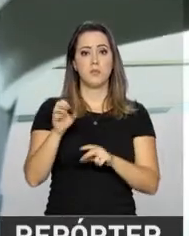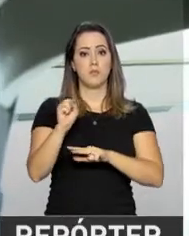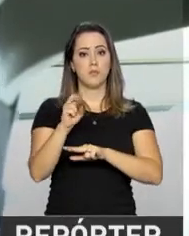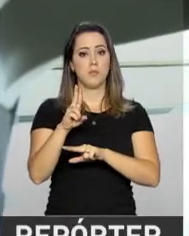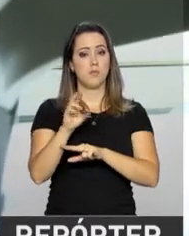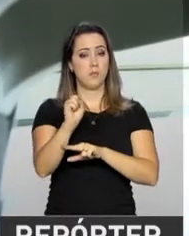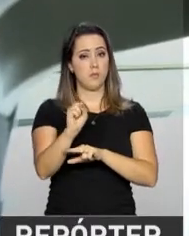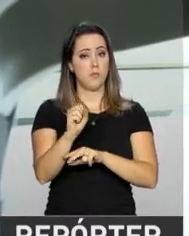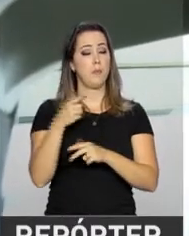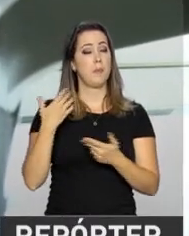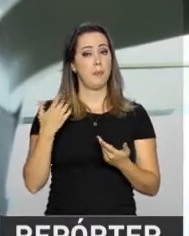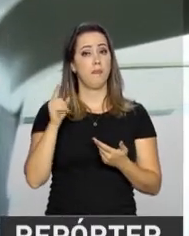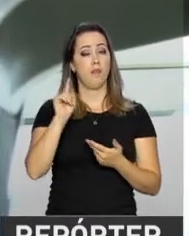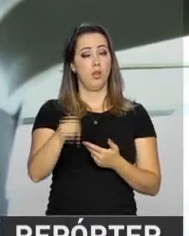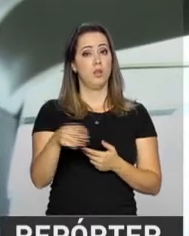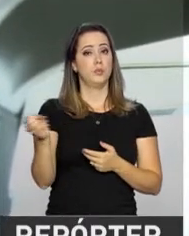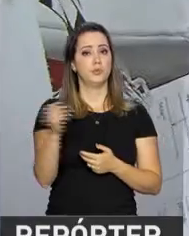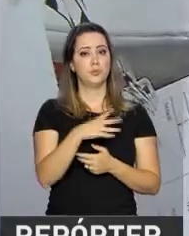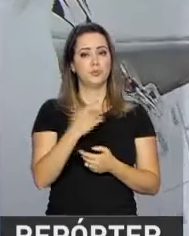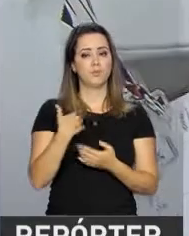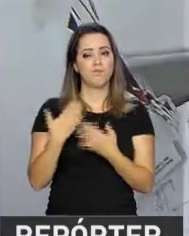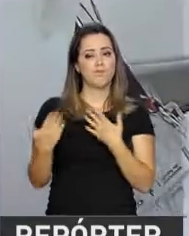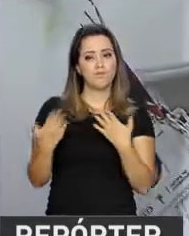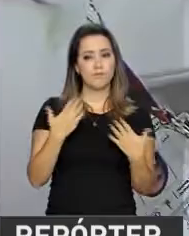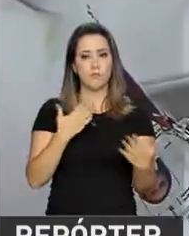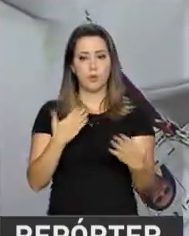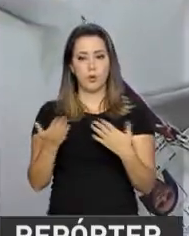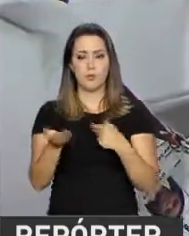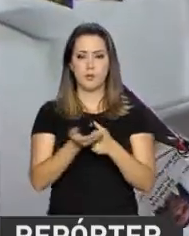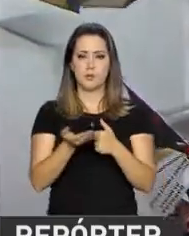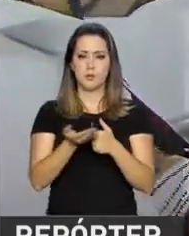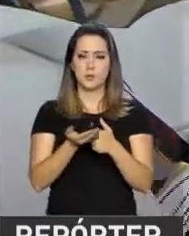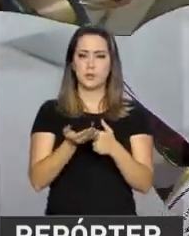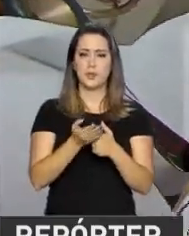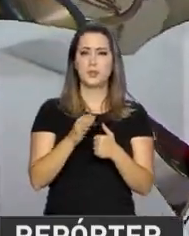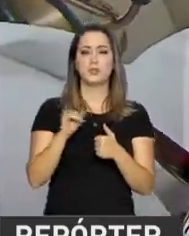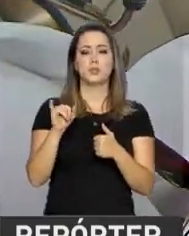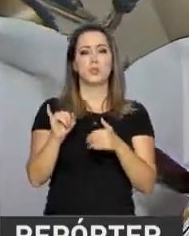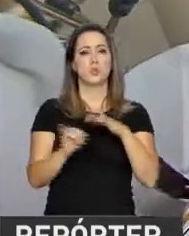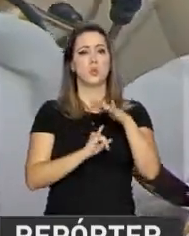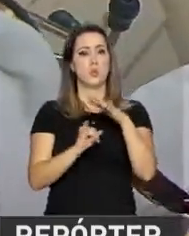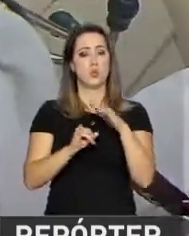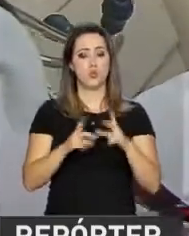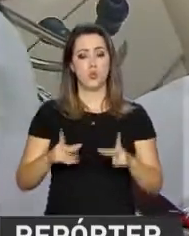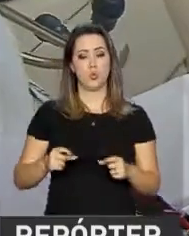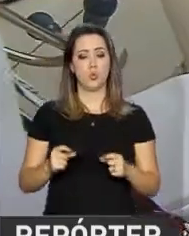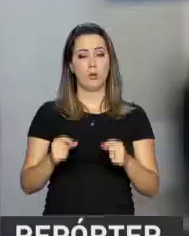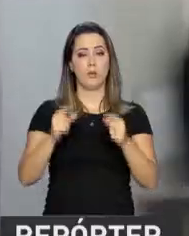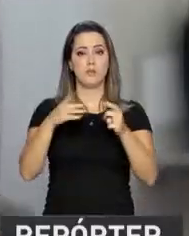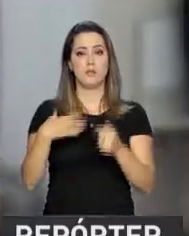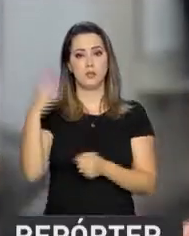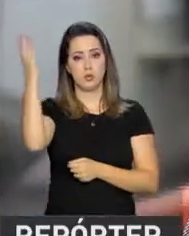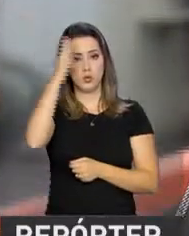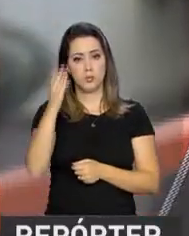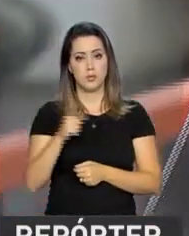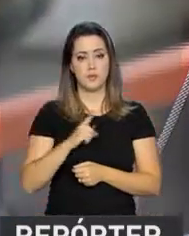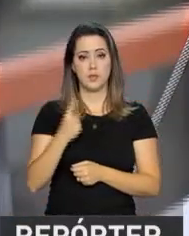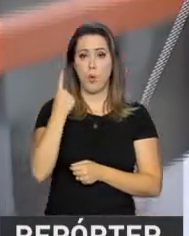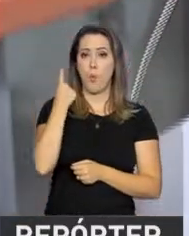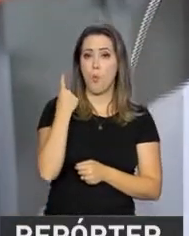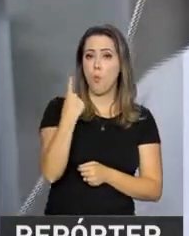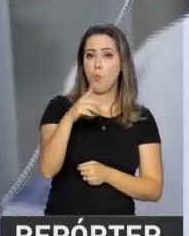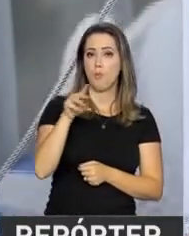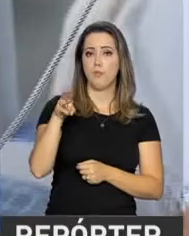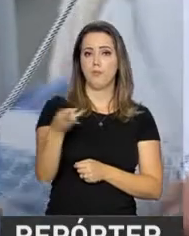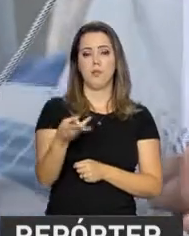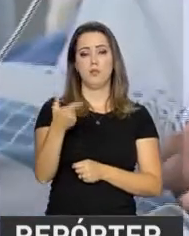novas medidas levam em conta uma estimativa do instituto nacional do câncer o inca de que o país vai registrar cerca de um milhão e